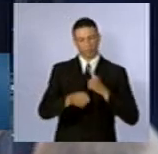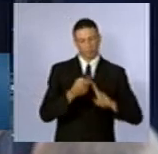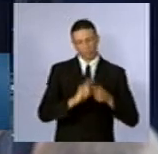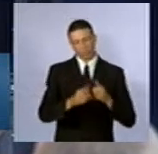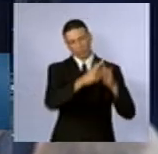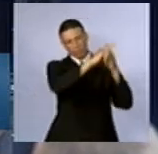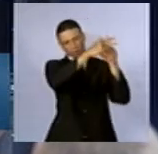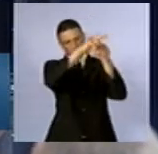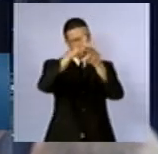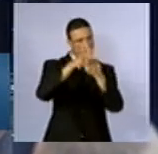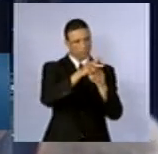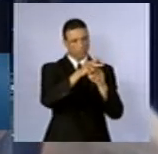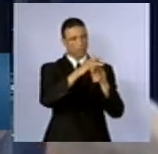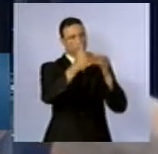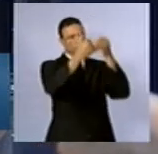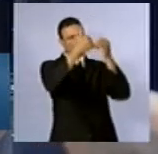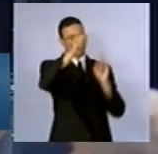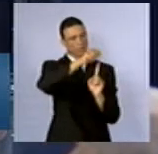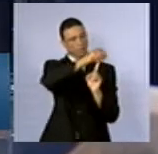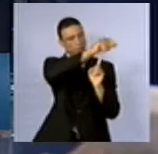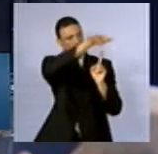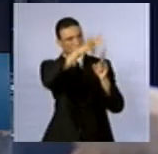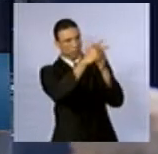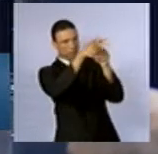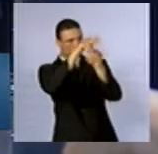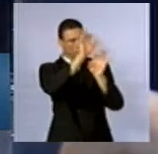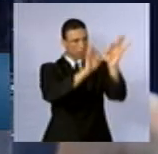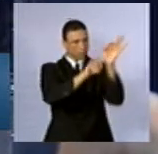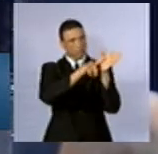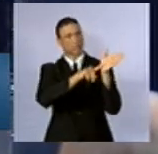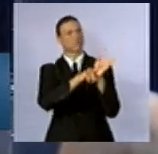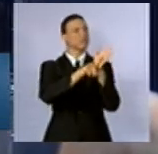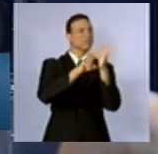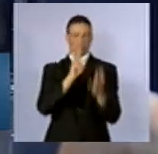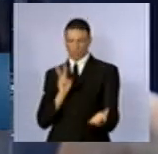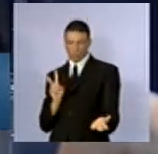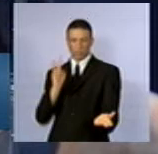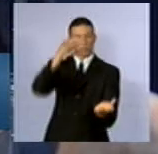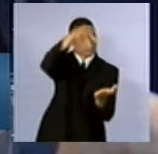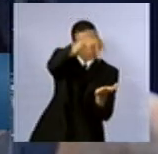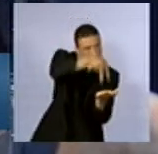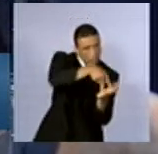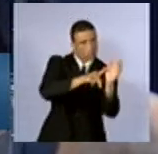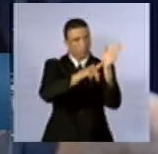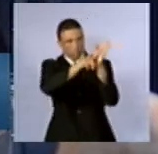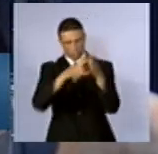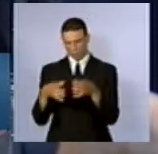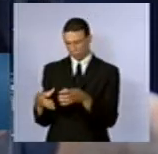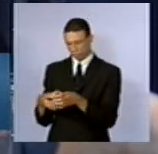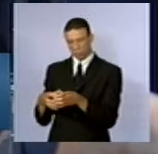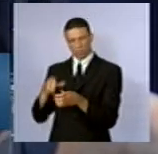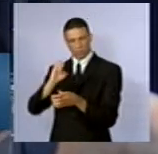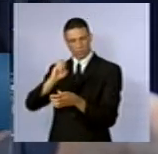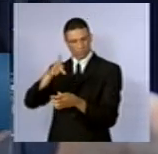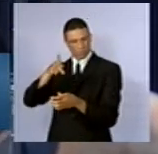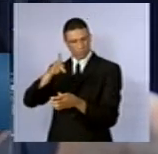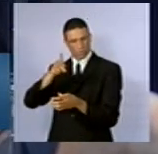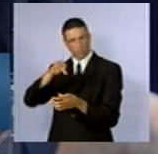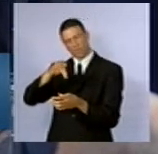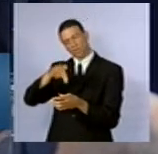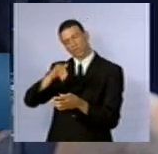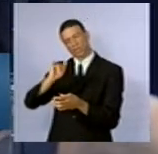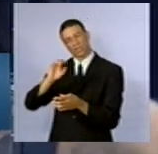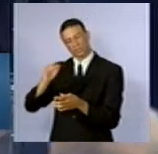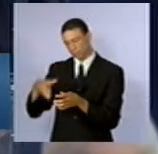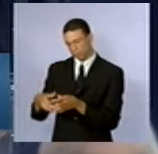inspeção regular das linhas de transmissão. Elas são inspecionadas através das nossas equipes. Quando há a